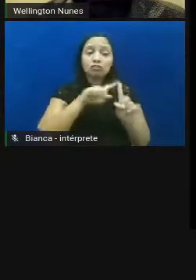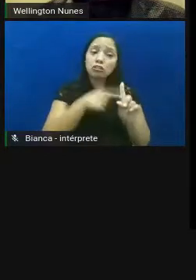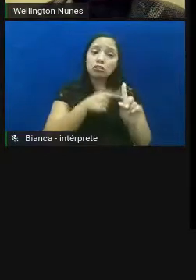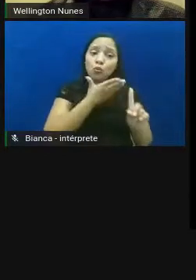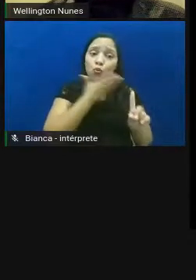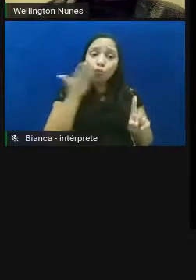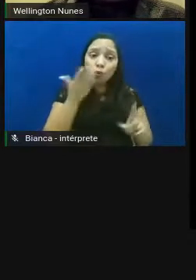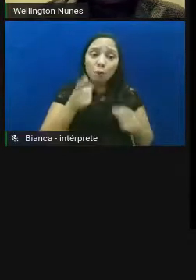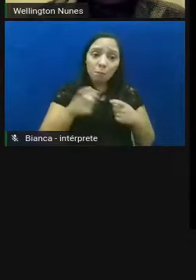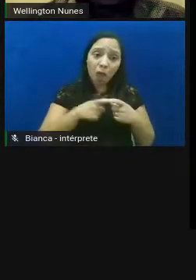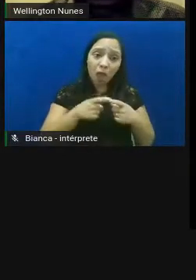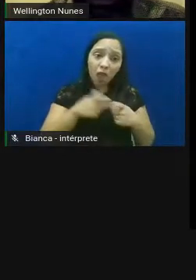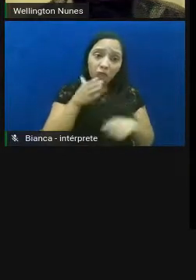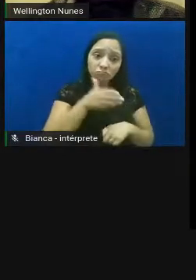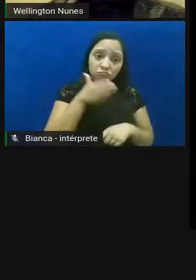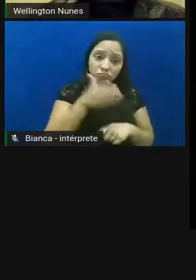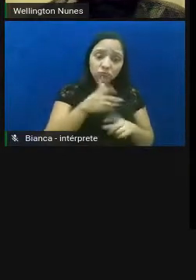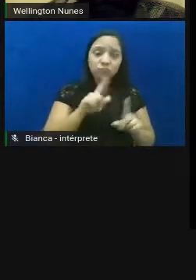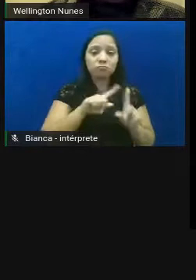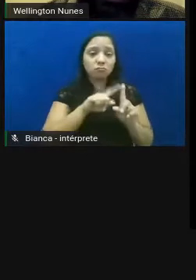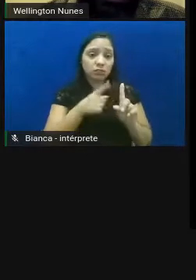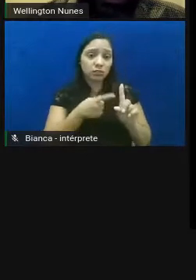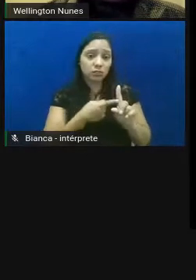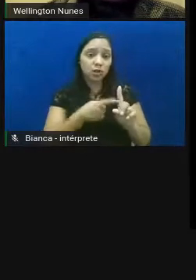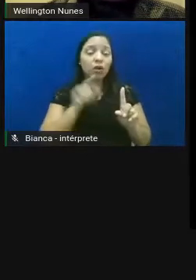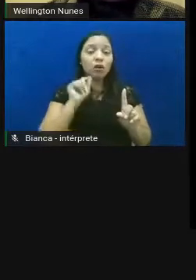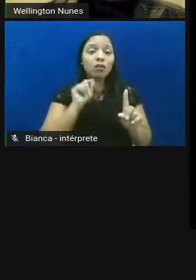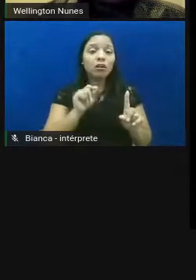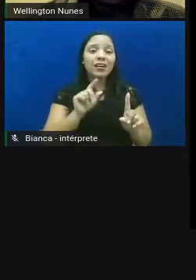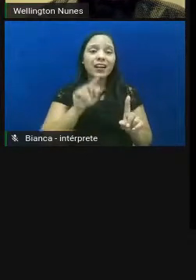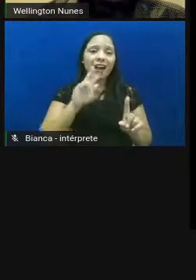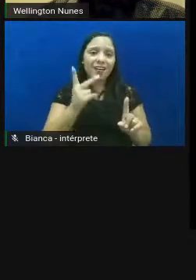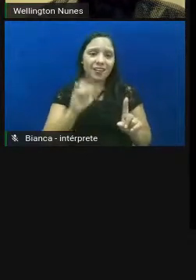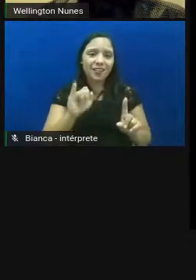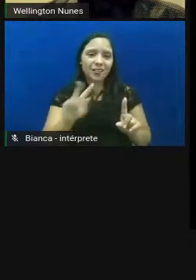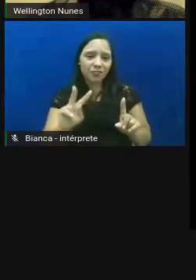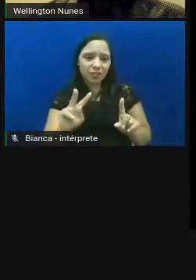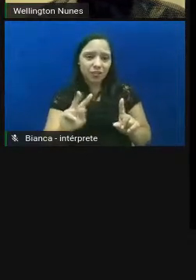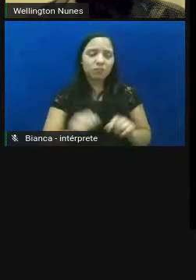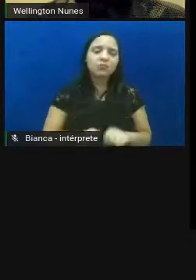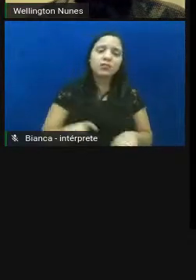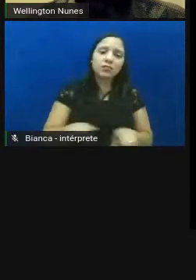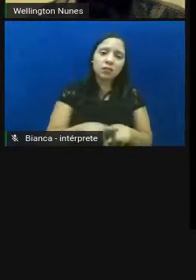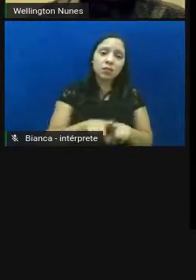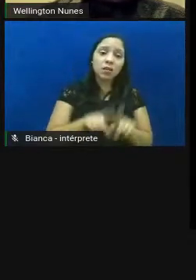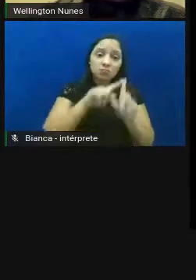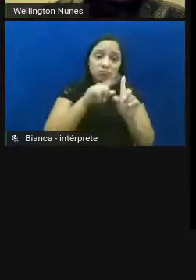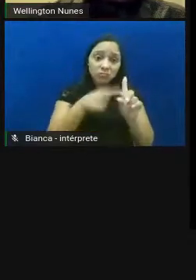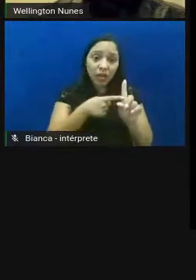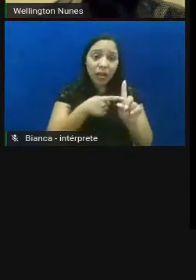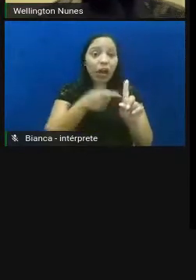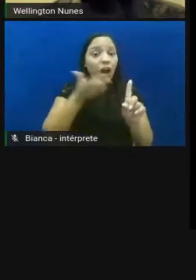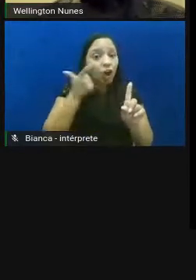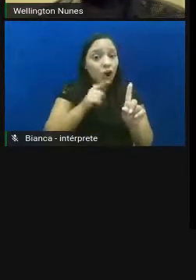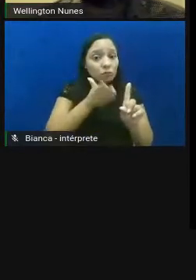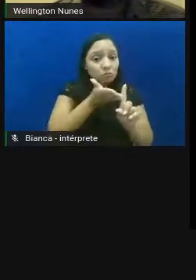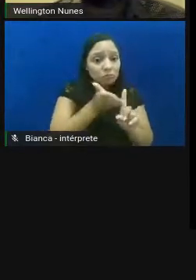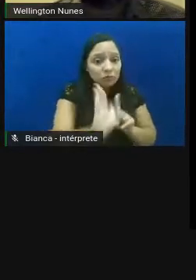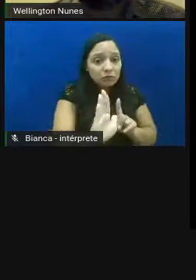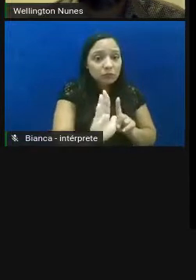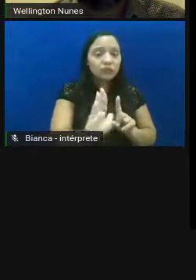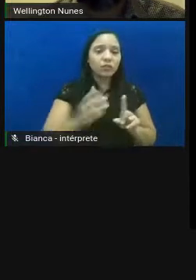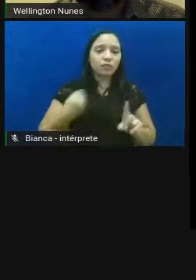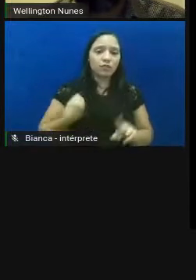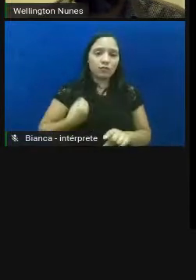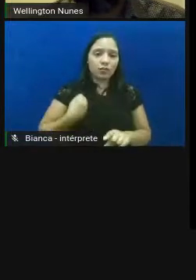quantidade de nascidos vivos, as proximidades daí do setor censitário com as áreas de abrangência da UBS, né? Que são as unidades básicas